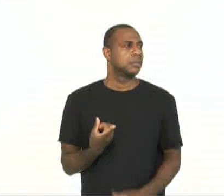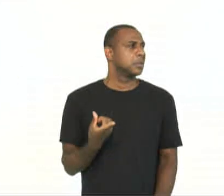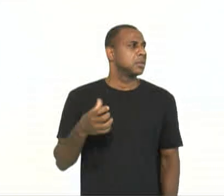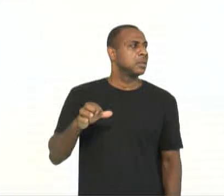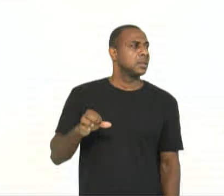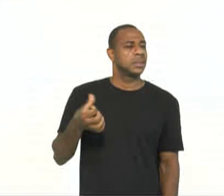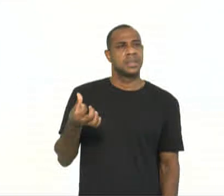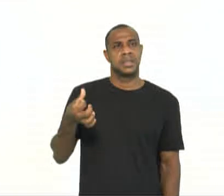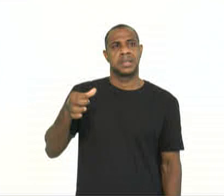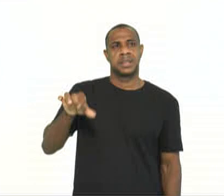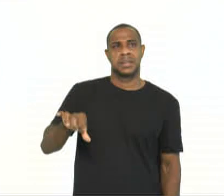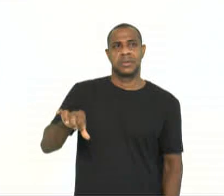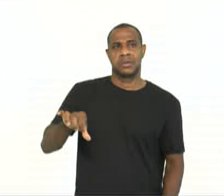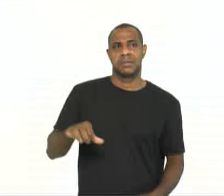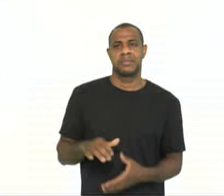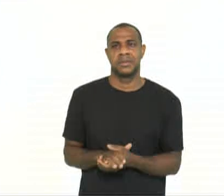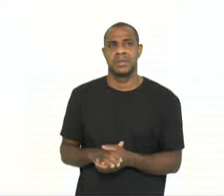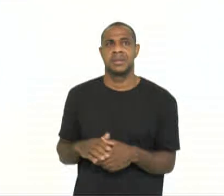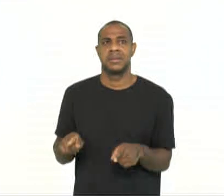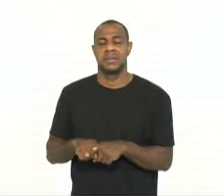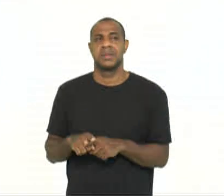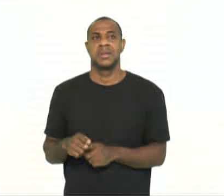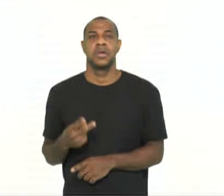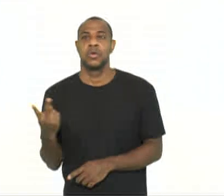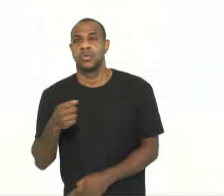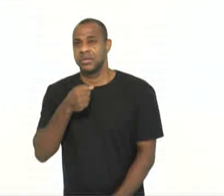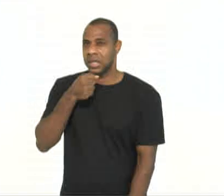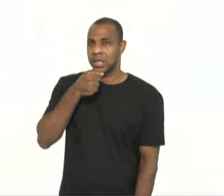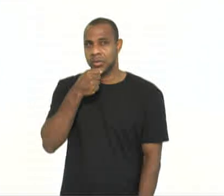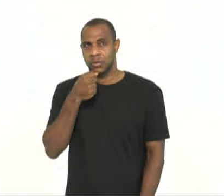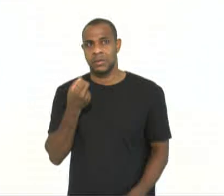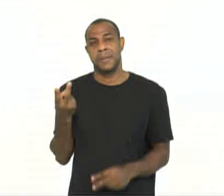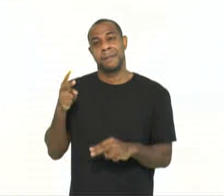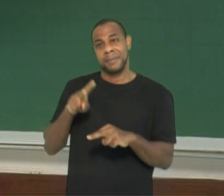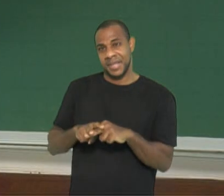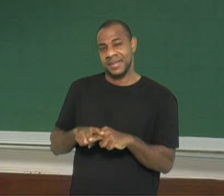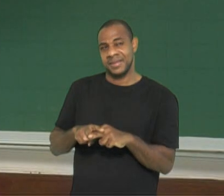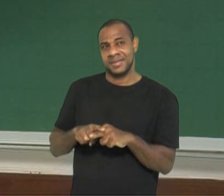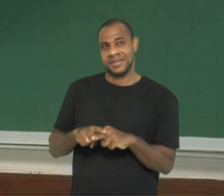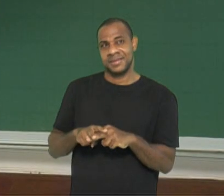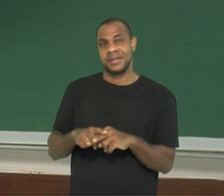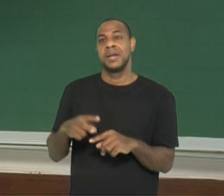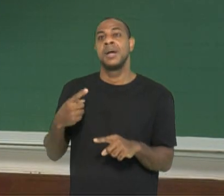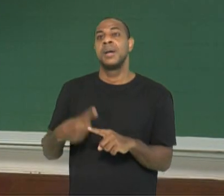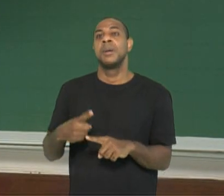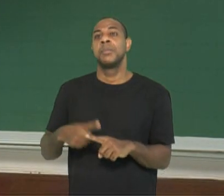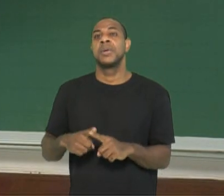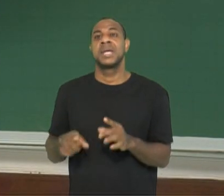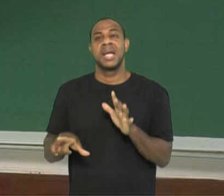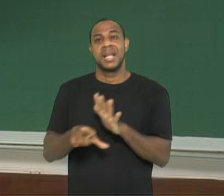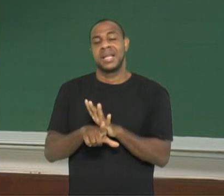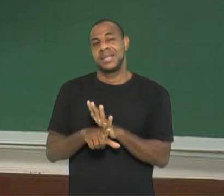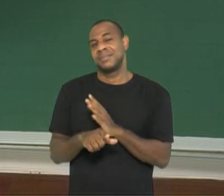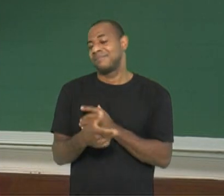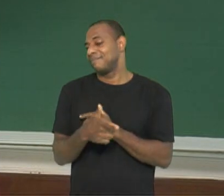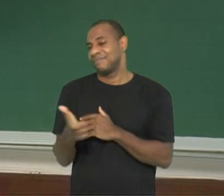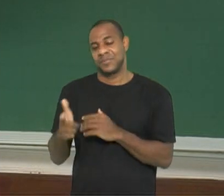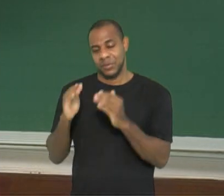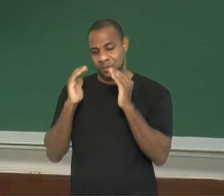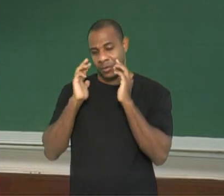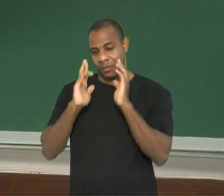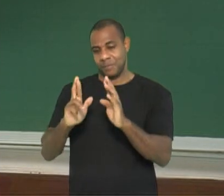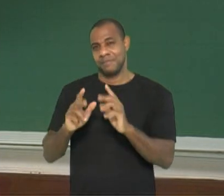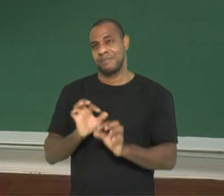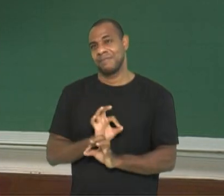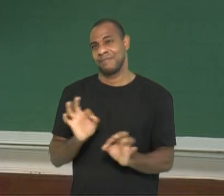1969 de Caetano Veloso e Gilberto Gil, que são presos, e depois eles auto-exilam, vão para fora do país. E todos aqueles que